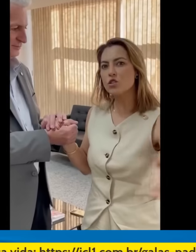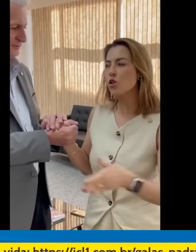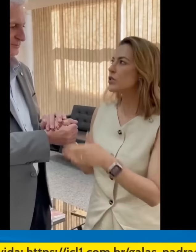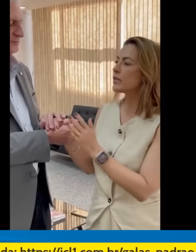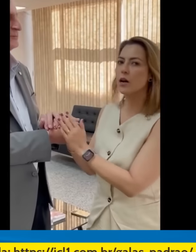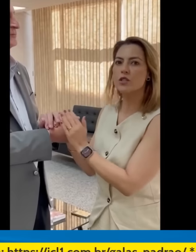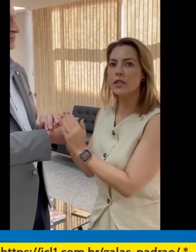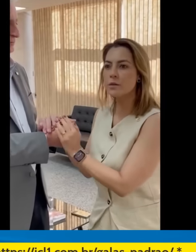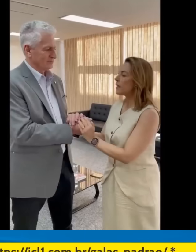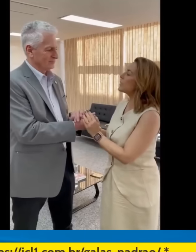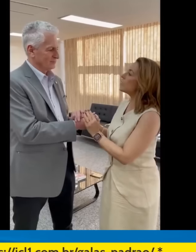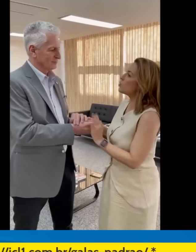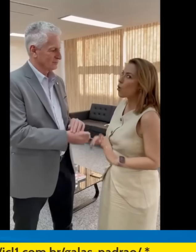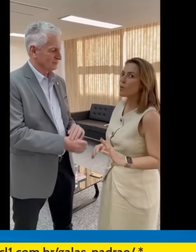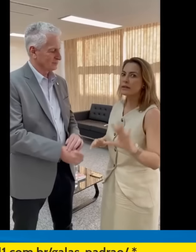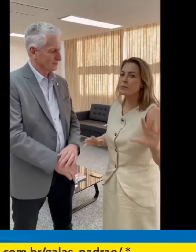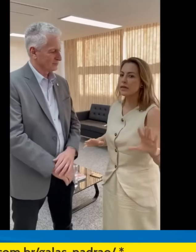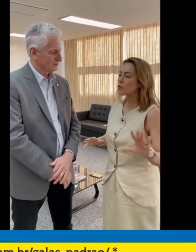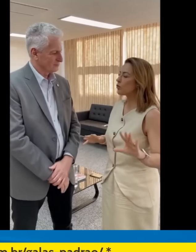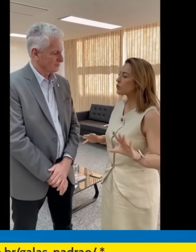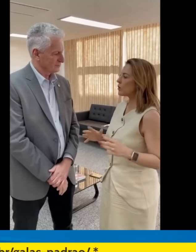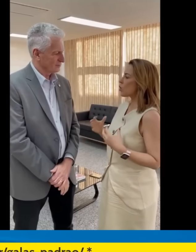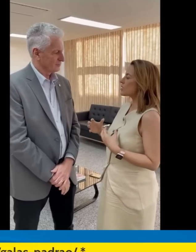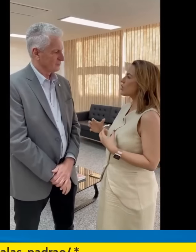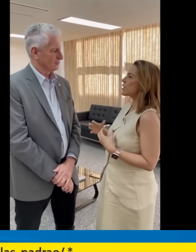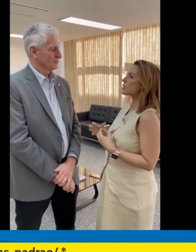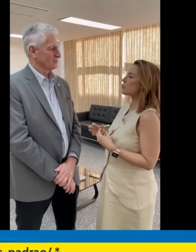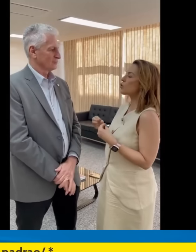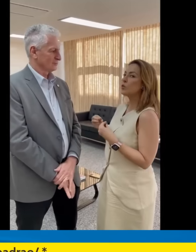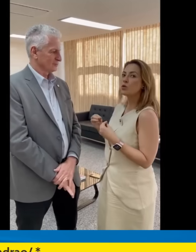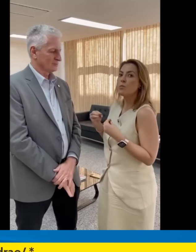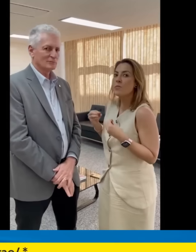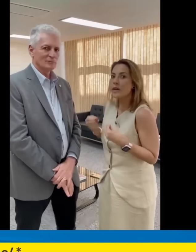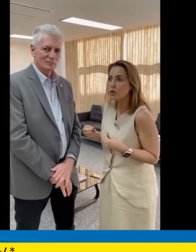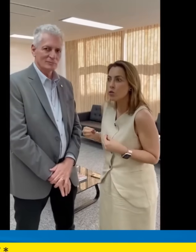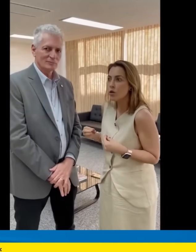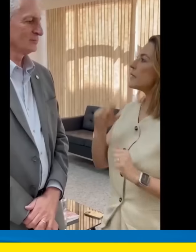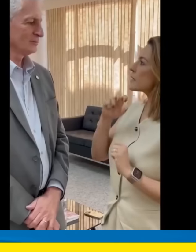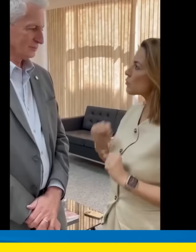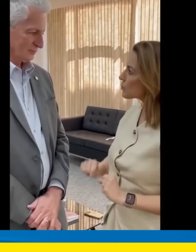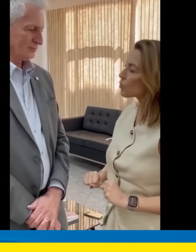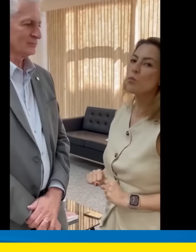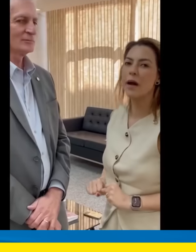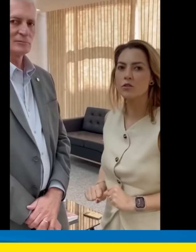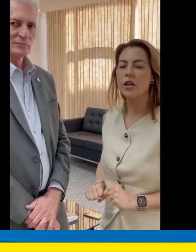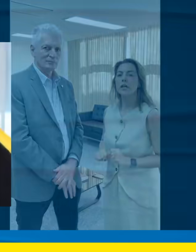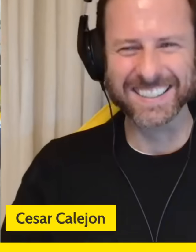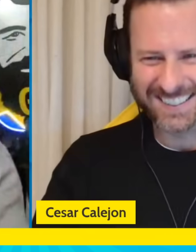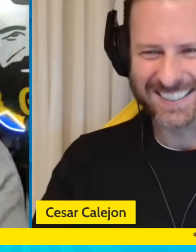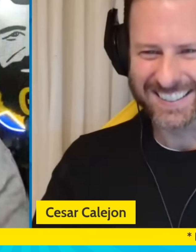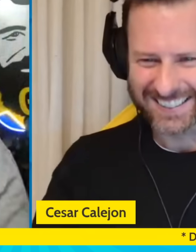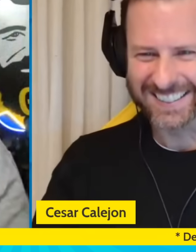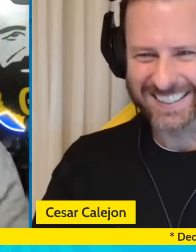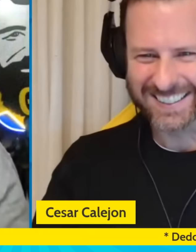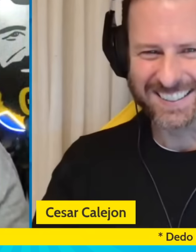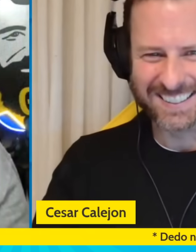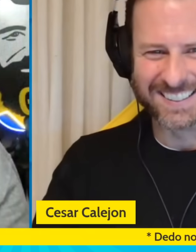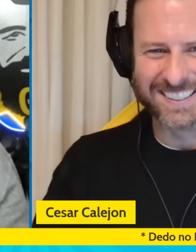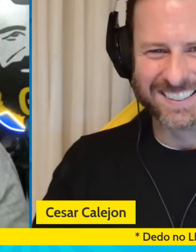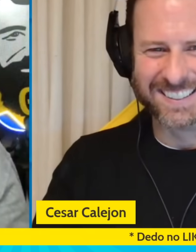aleluia tá bom É isso aí me deixem com a minha Soraia tronique